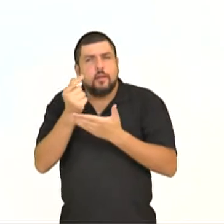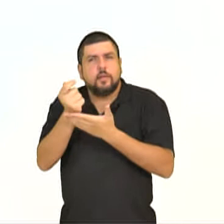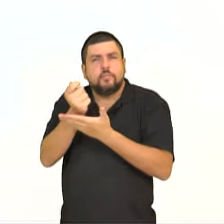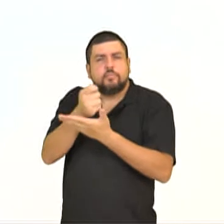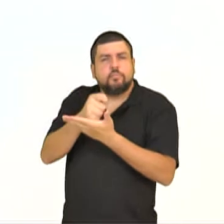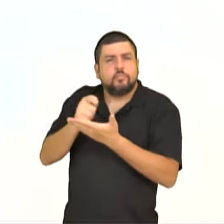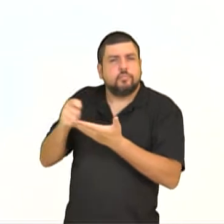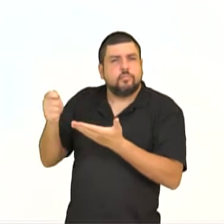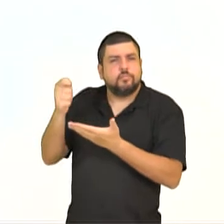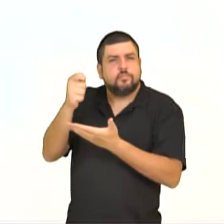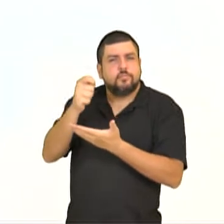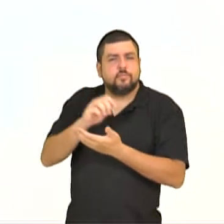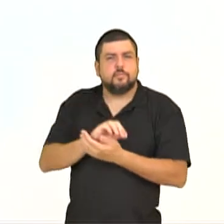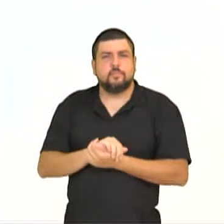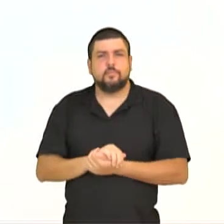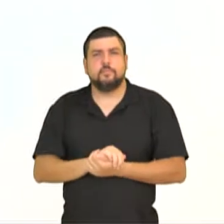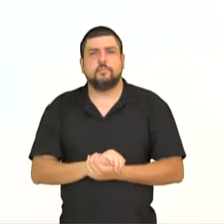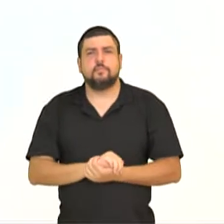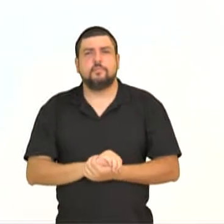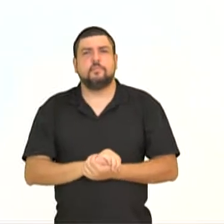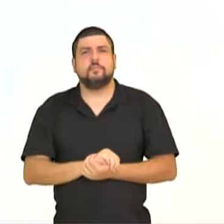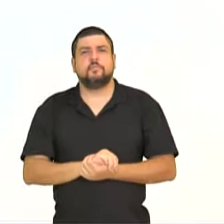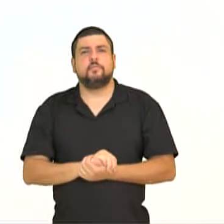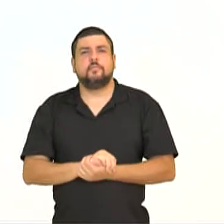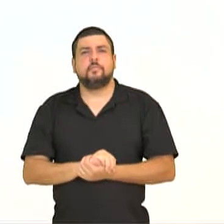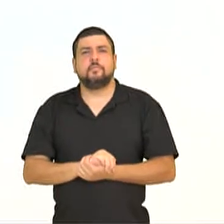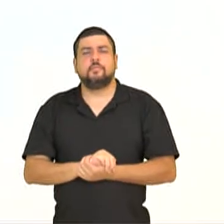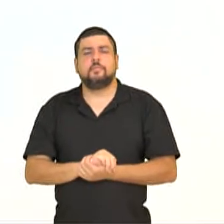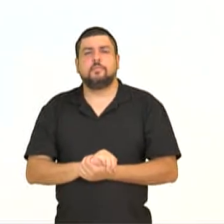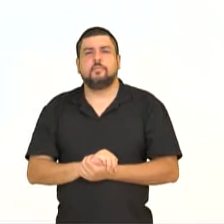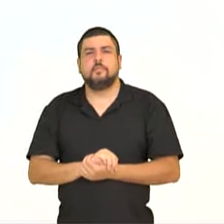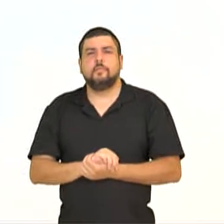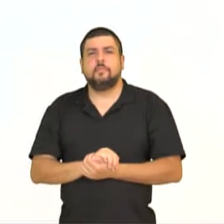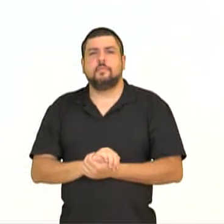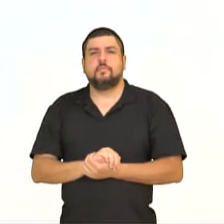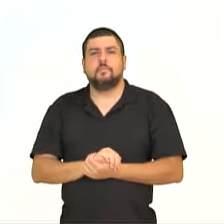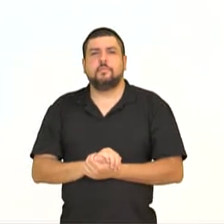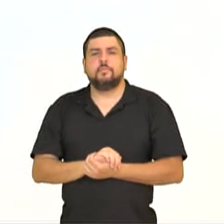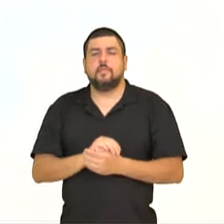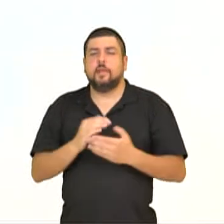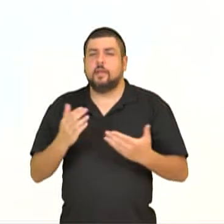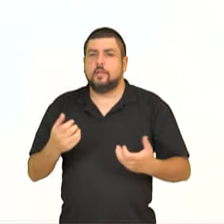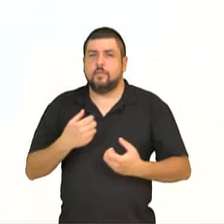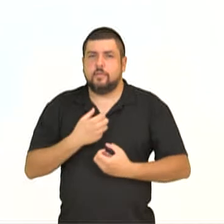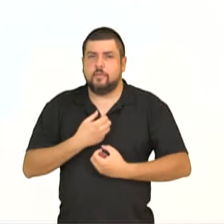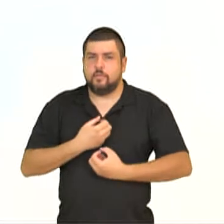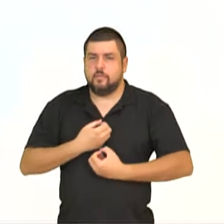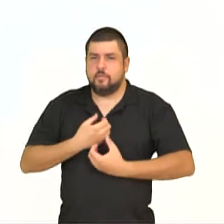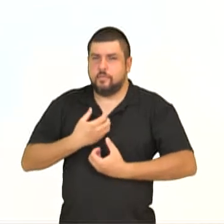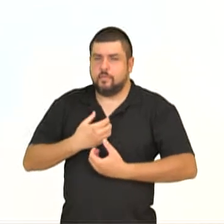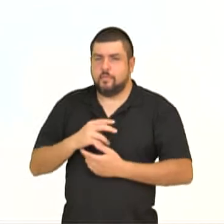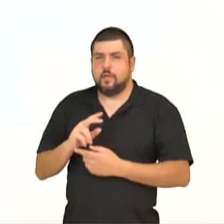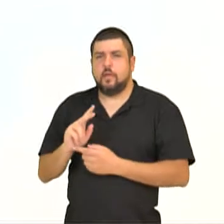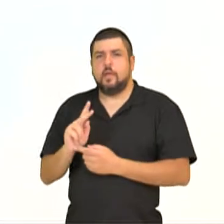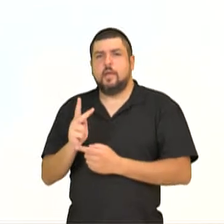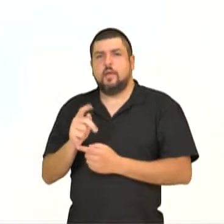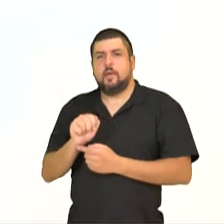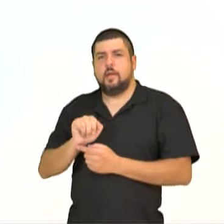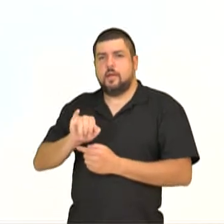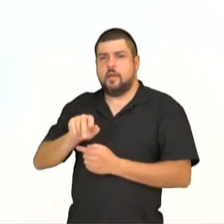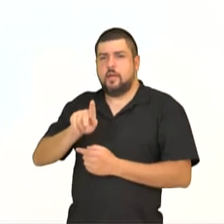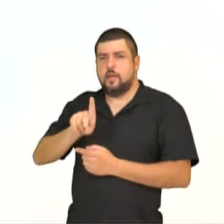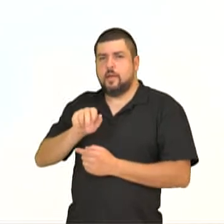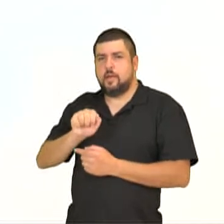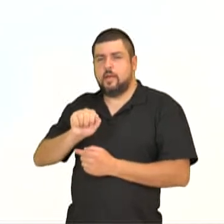Que se entende por haikai? Então, estes poemas são haikai. Haikai é um poema